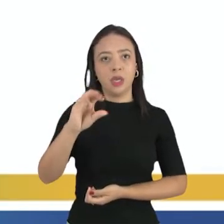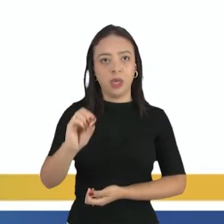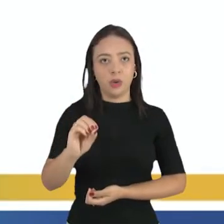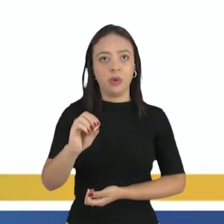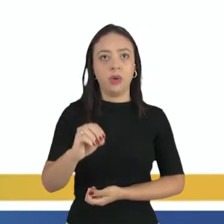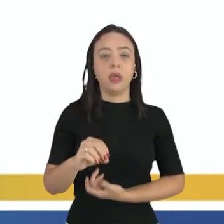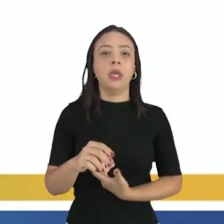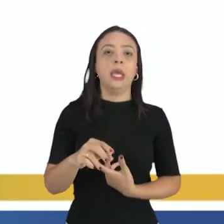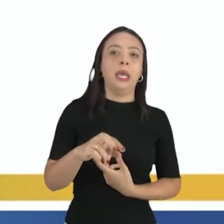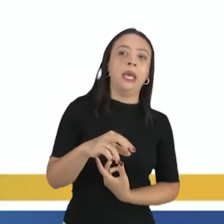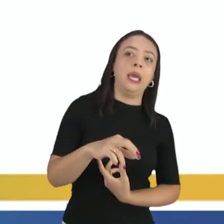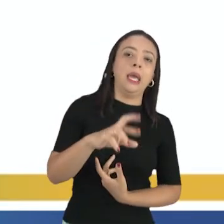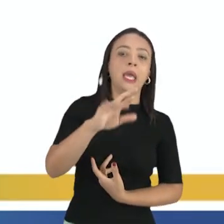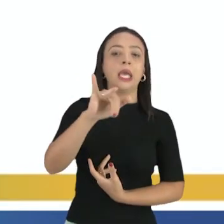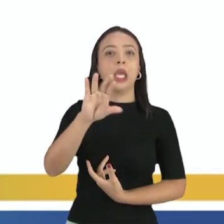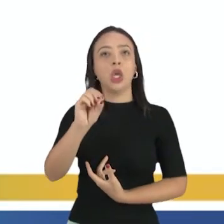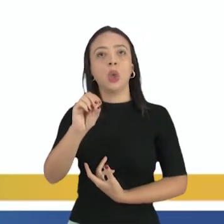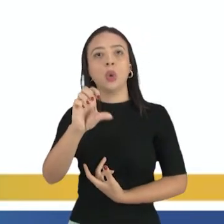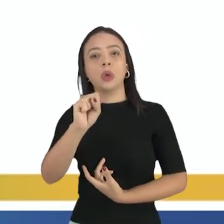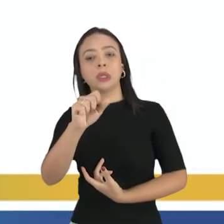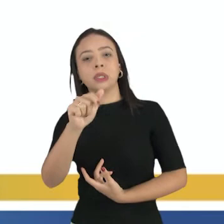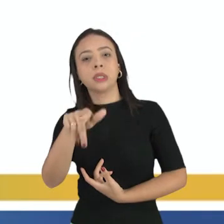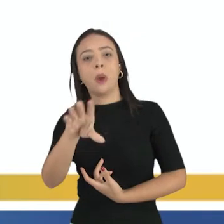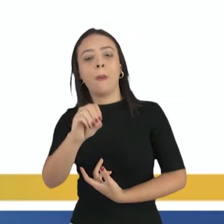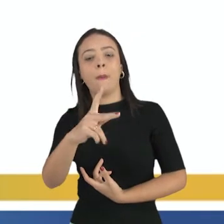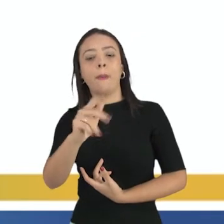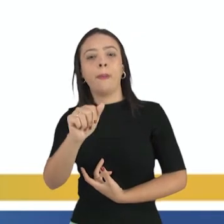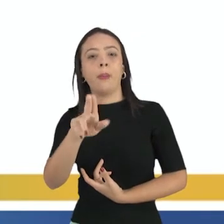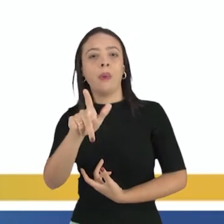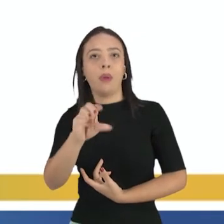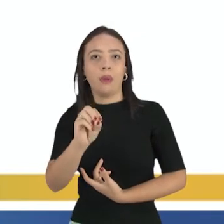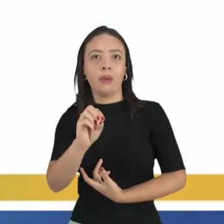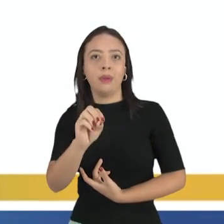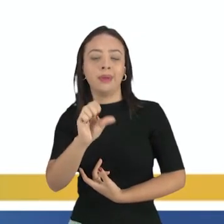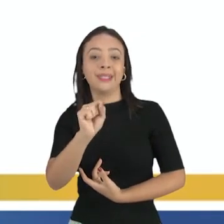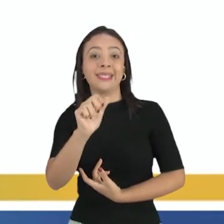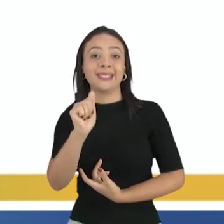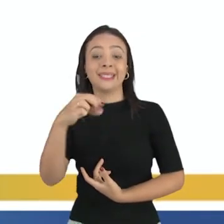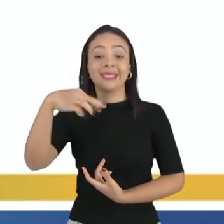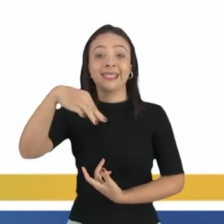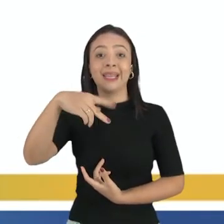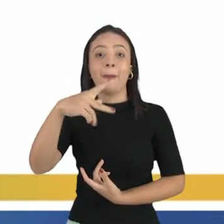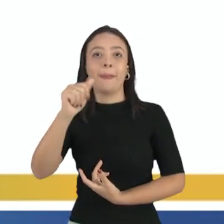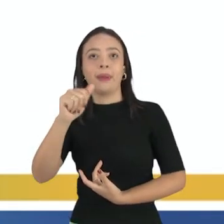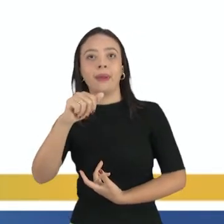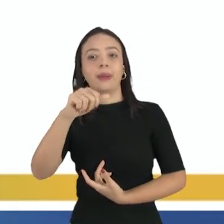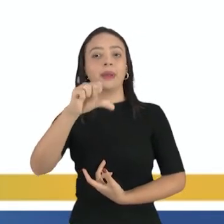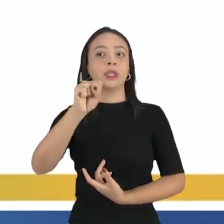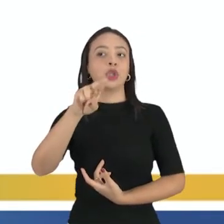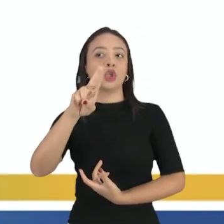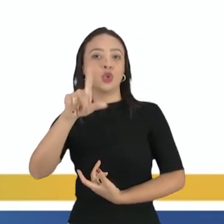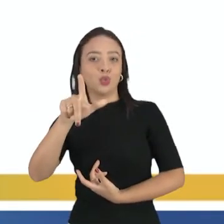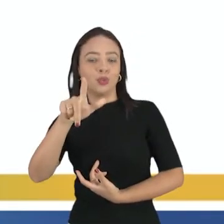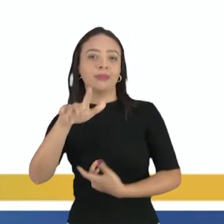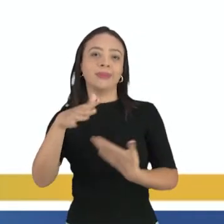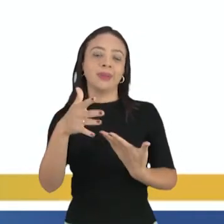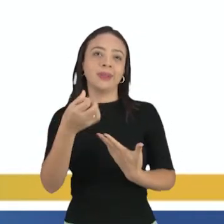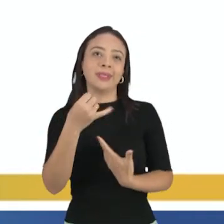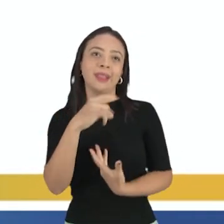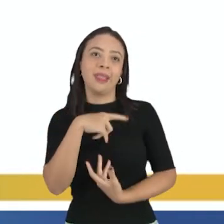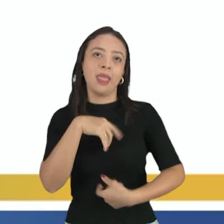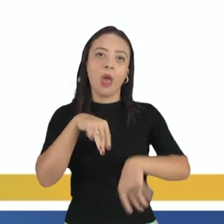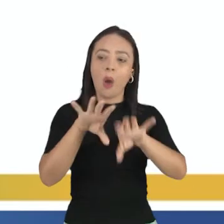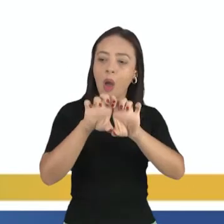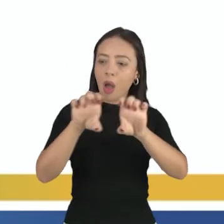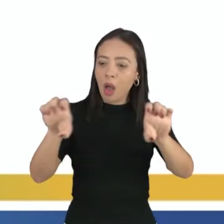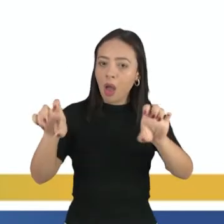São Paulo, Sampa, Açu. Ou seja, nesses casos que há um